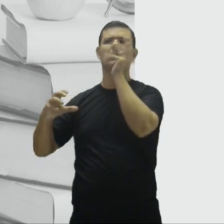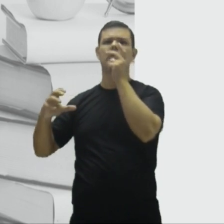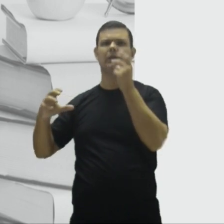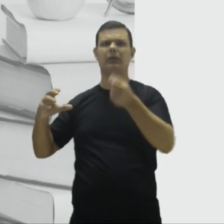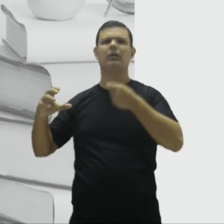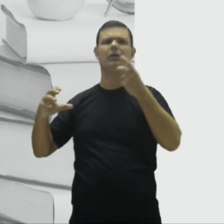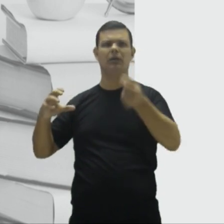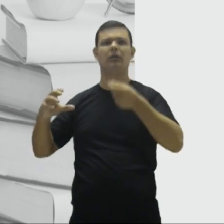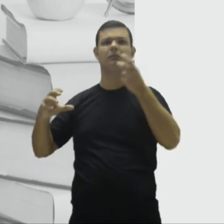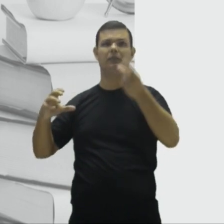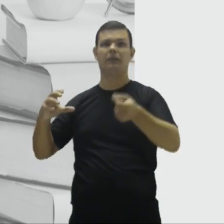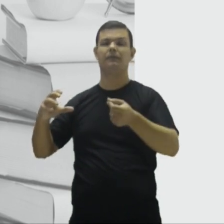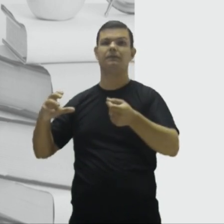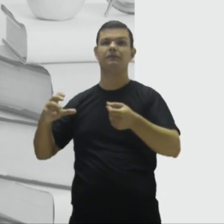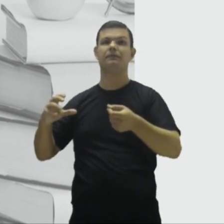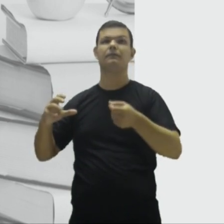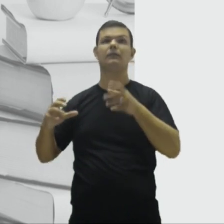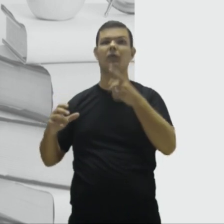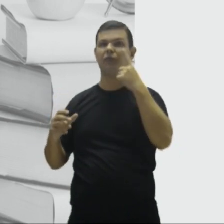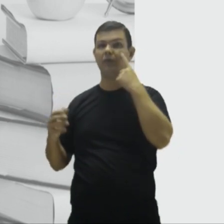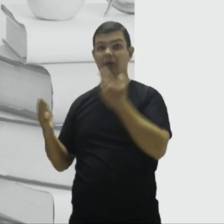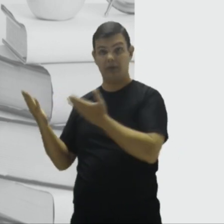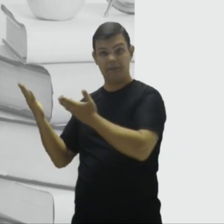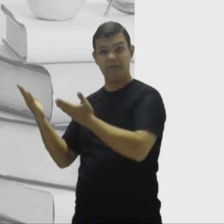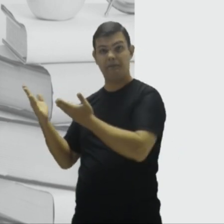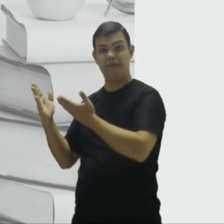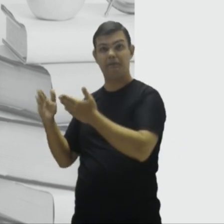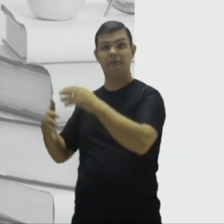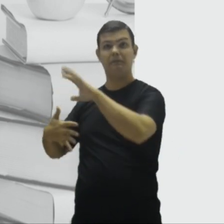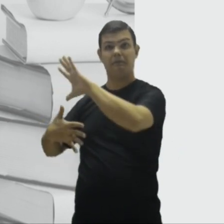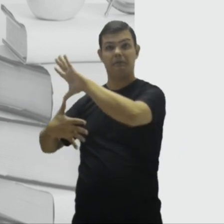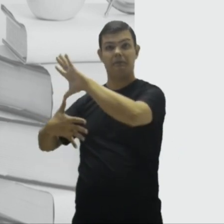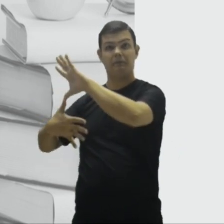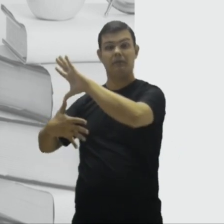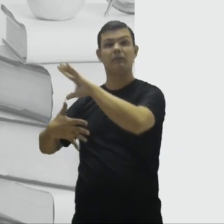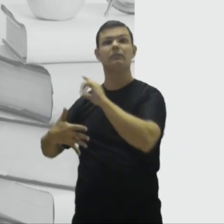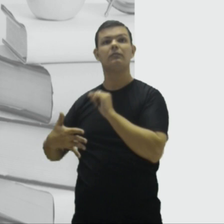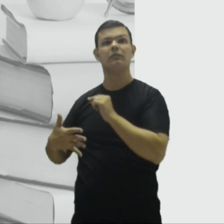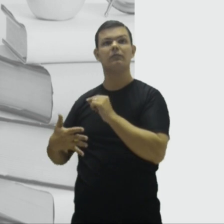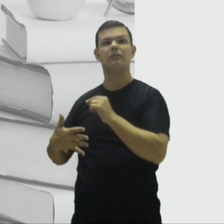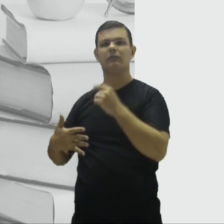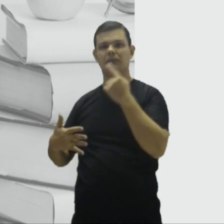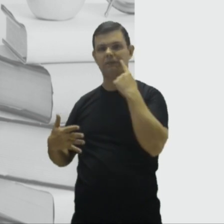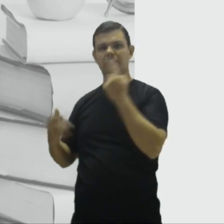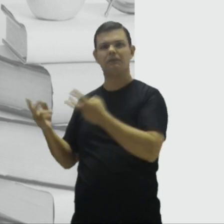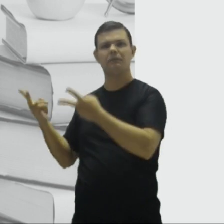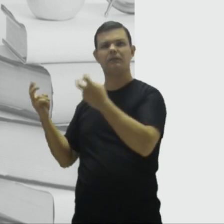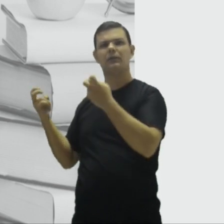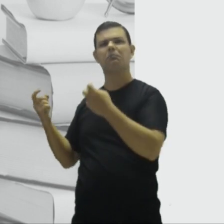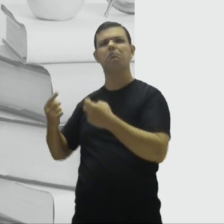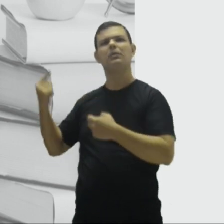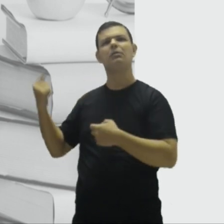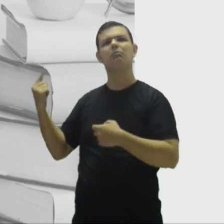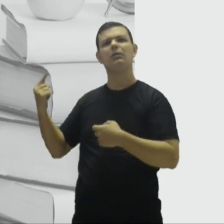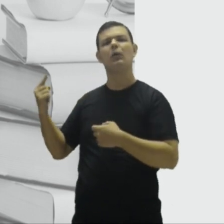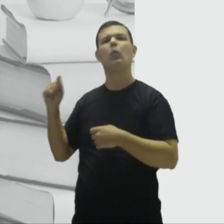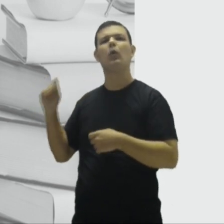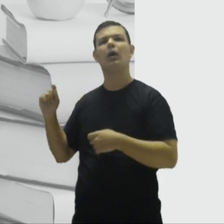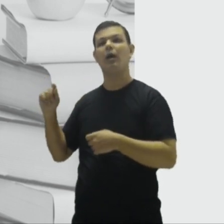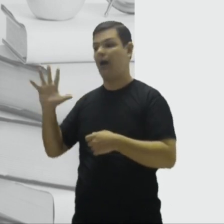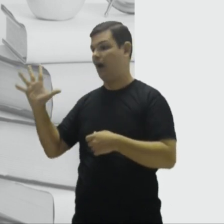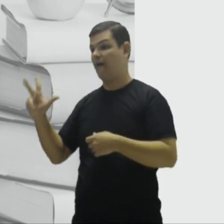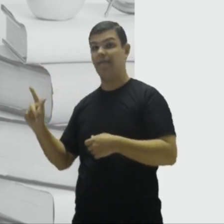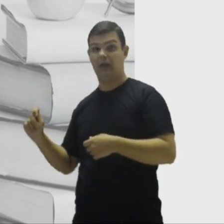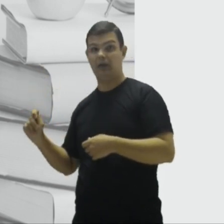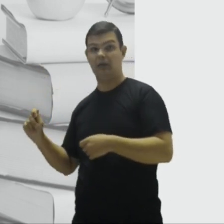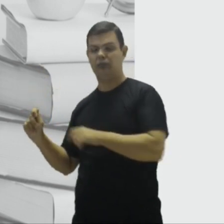isso. Inclusive, olha esse mapa aqui. Se você observar, o primeiro ser humano está ali, na África.